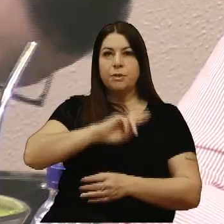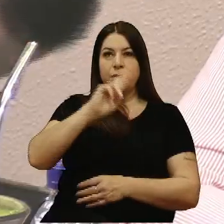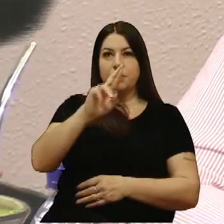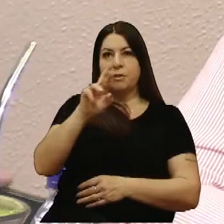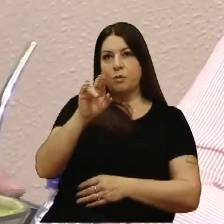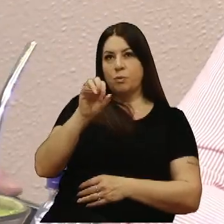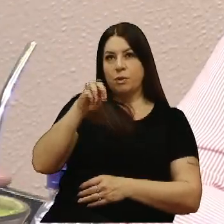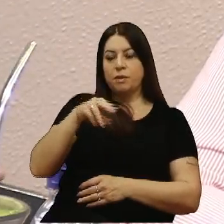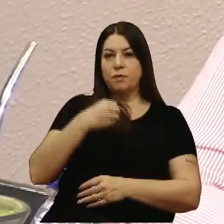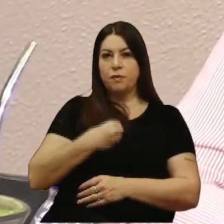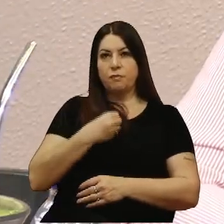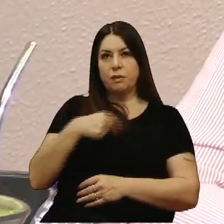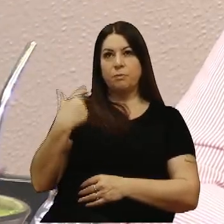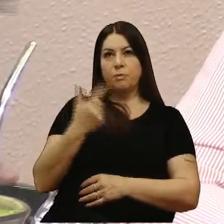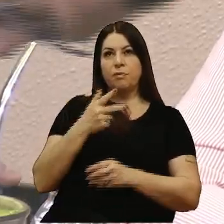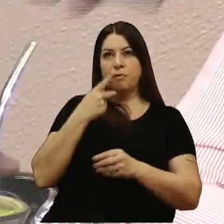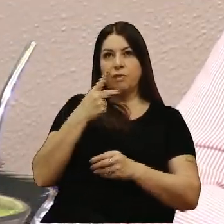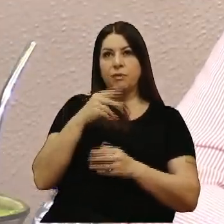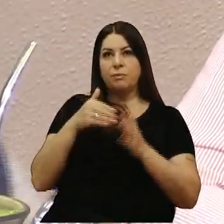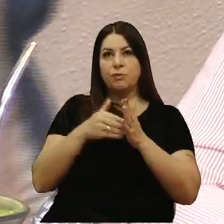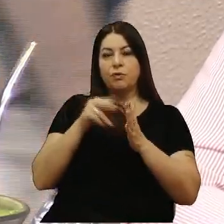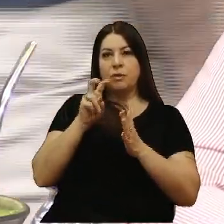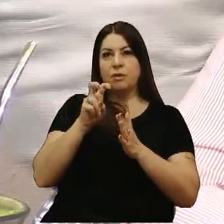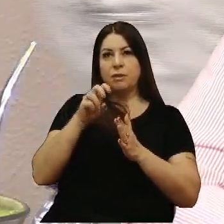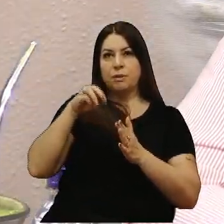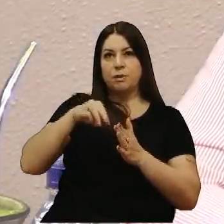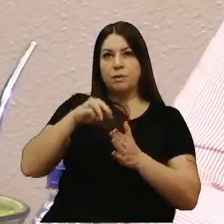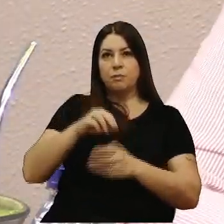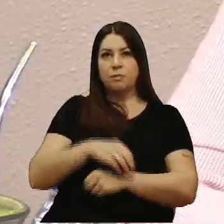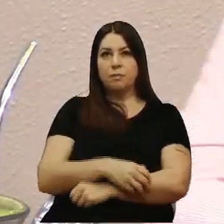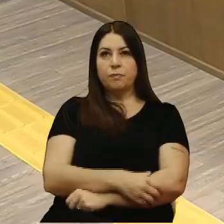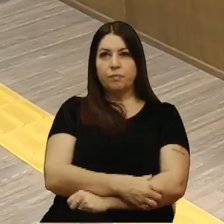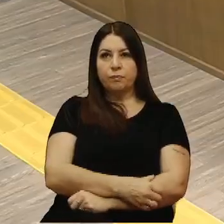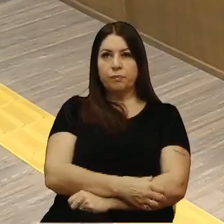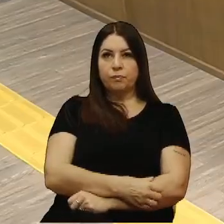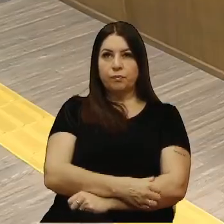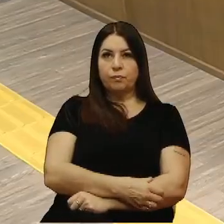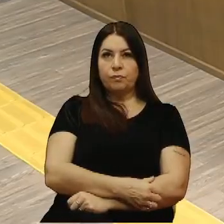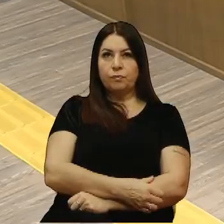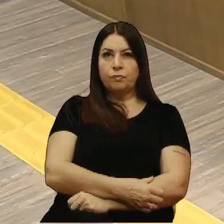em Viver, até a tribuna para a manifestação pelo tempo de 5 minutos.